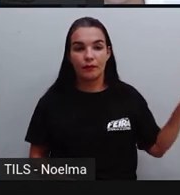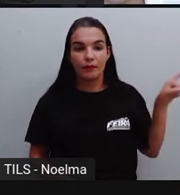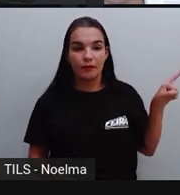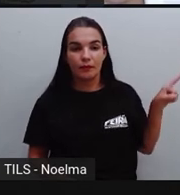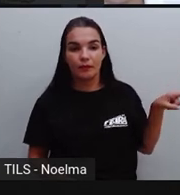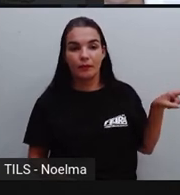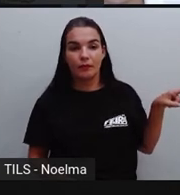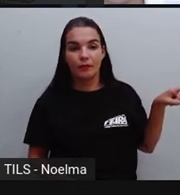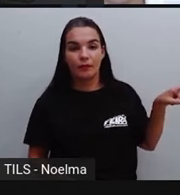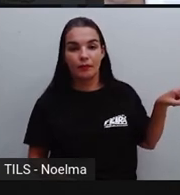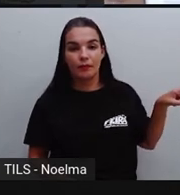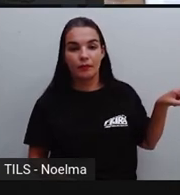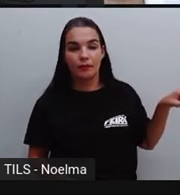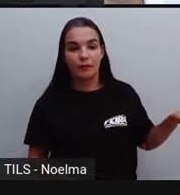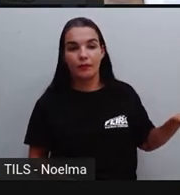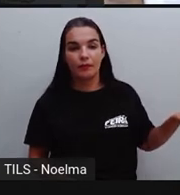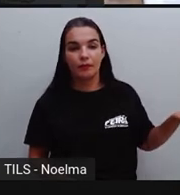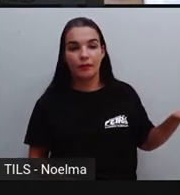bússola,